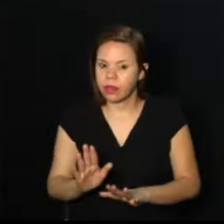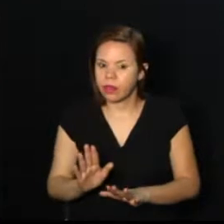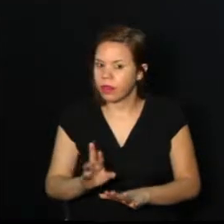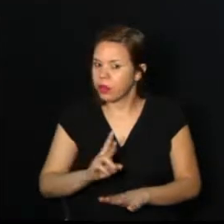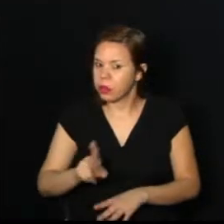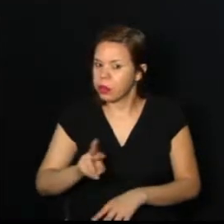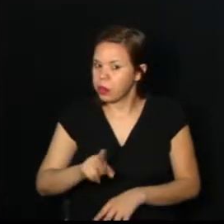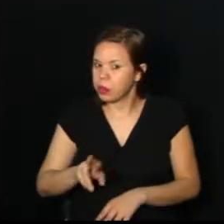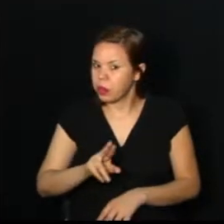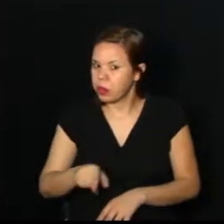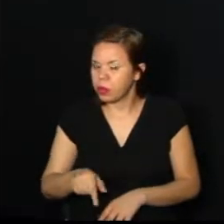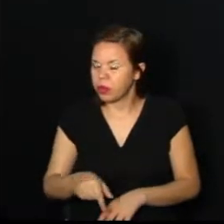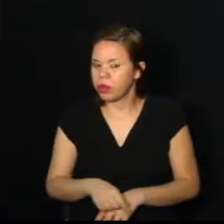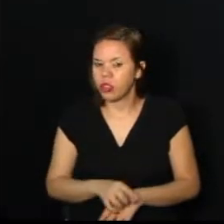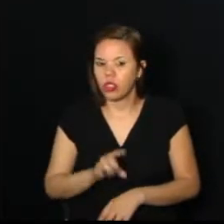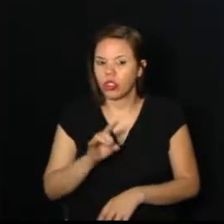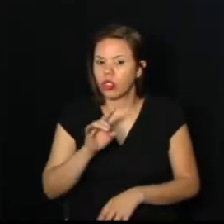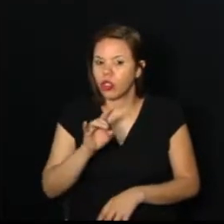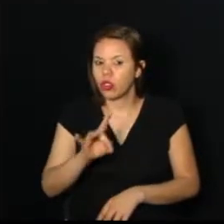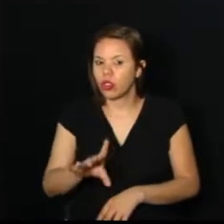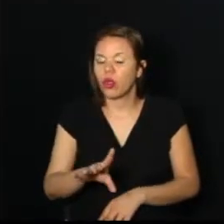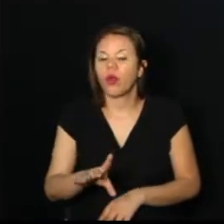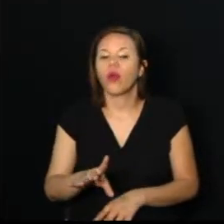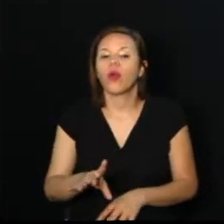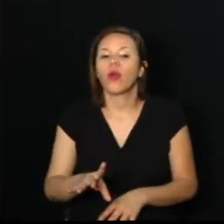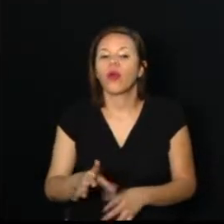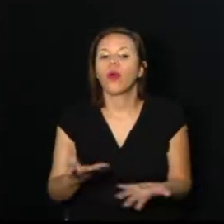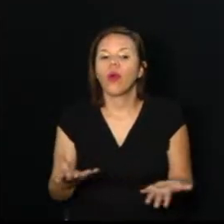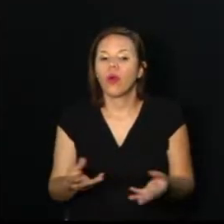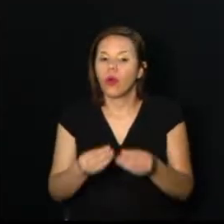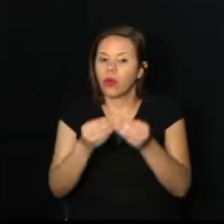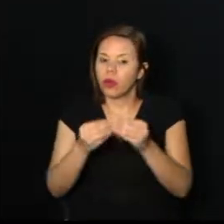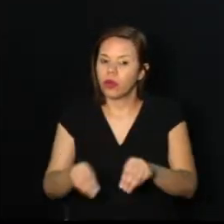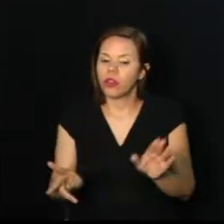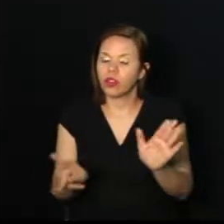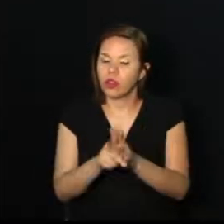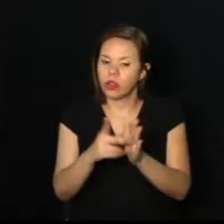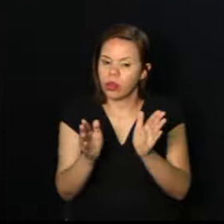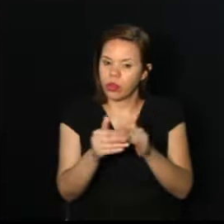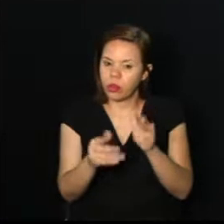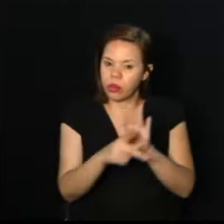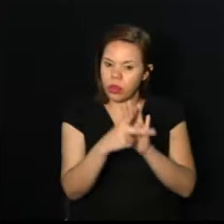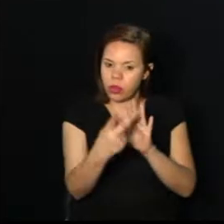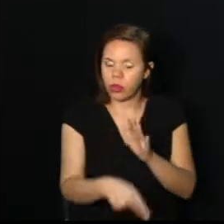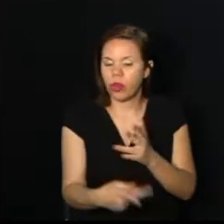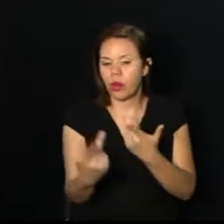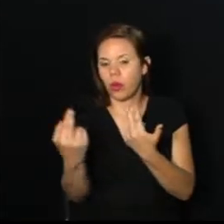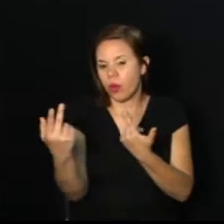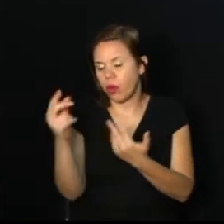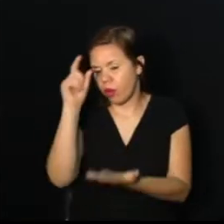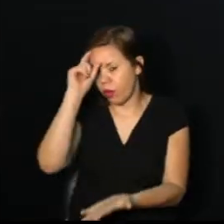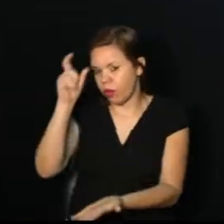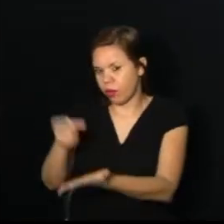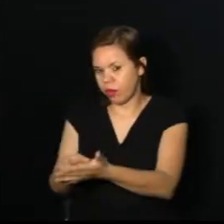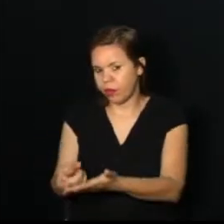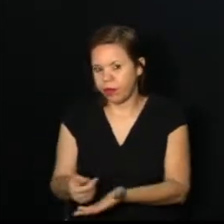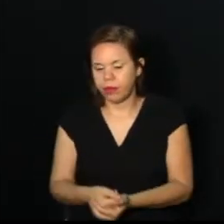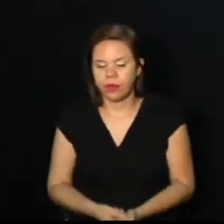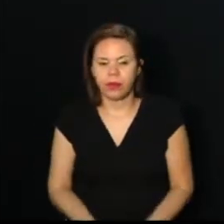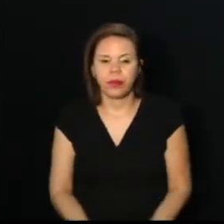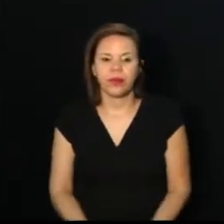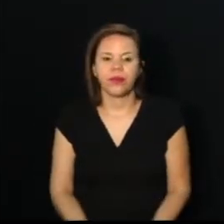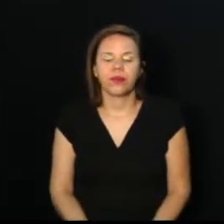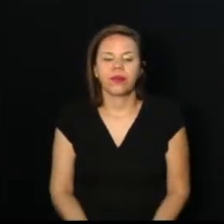é uma disfunção específica como é a dislexia.